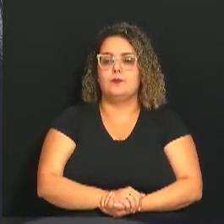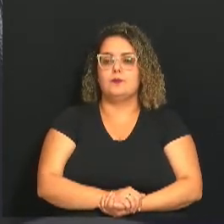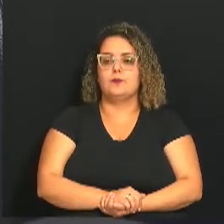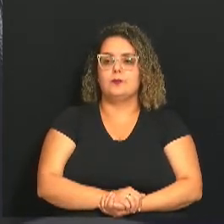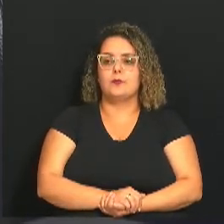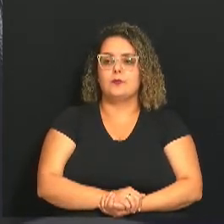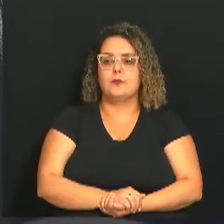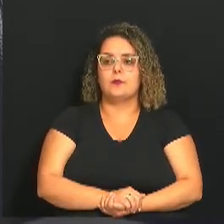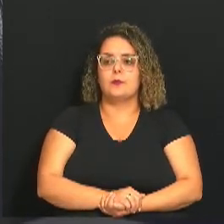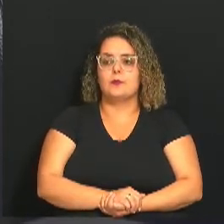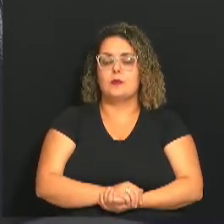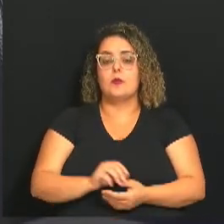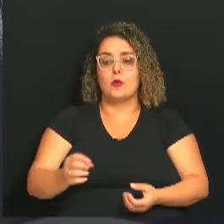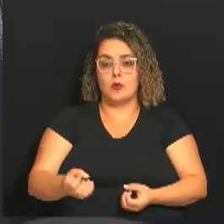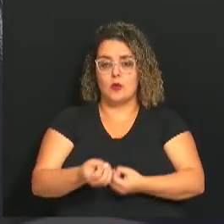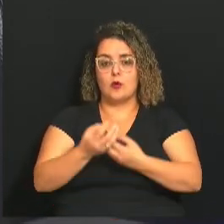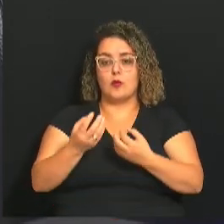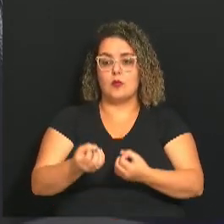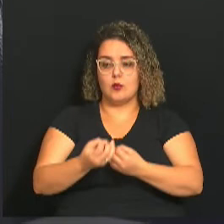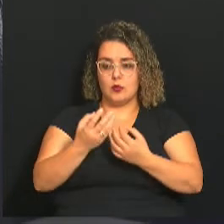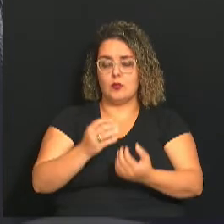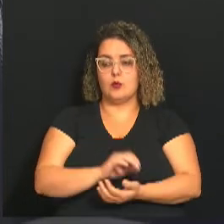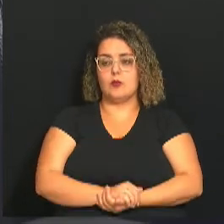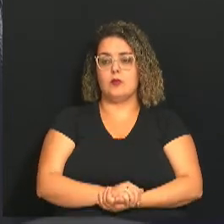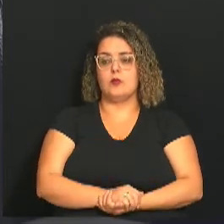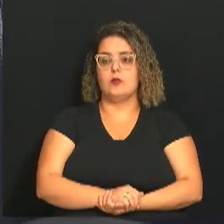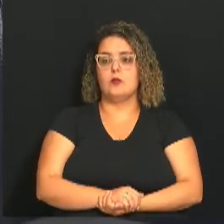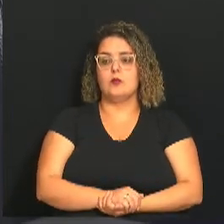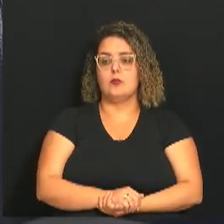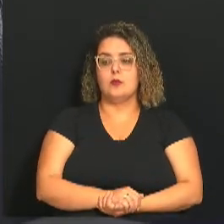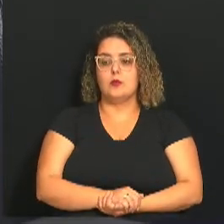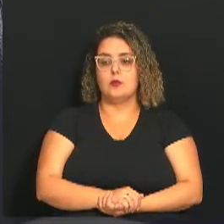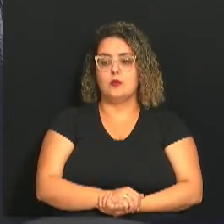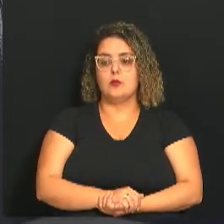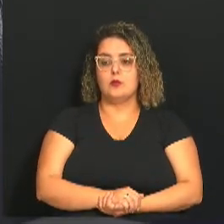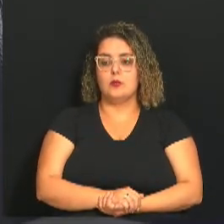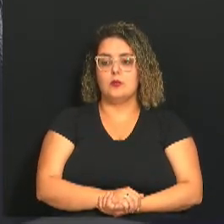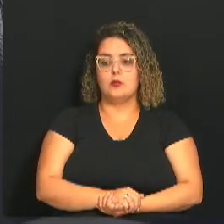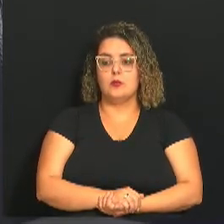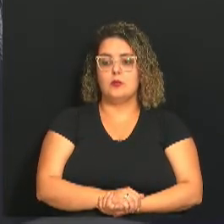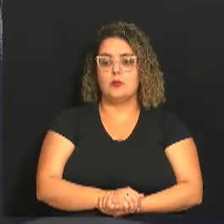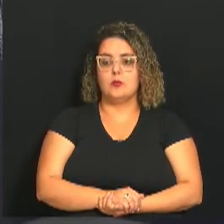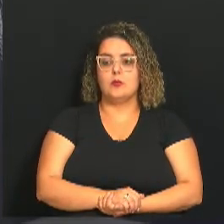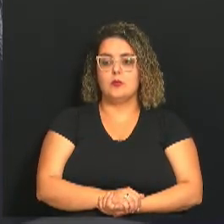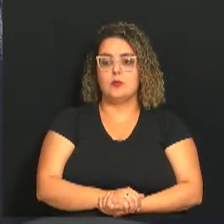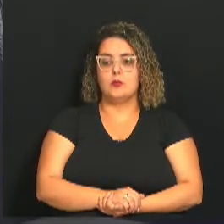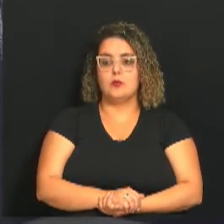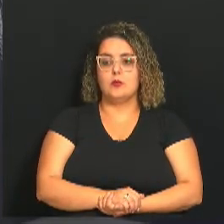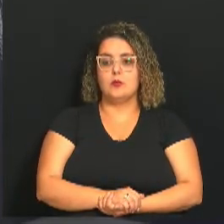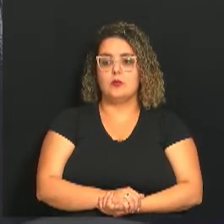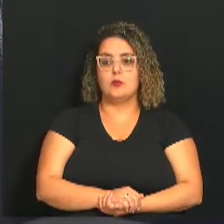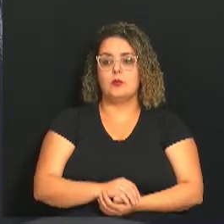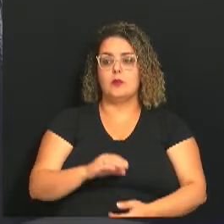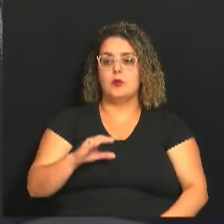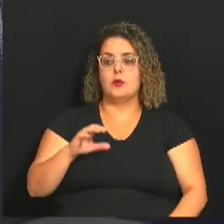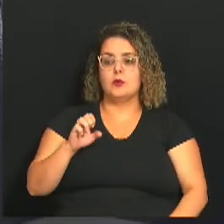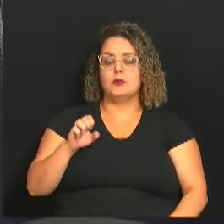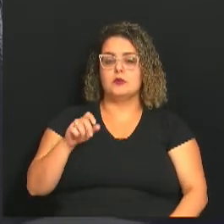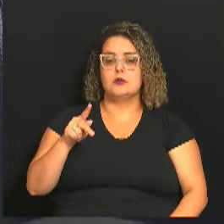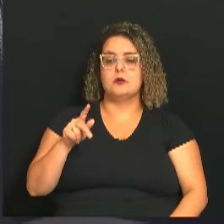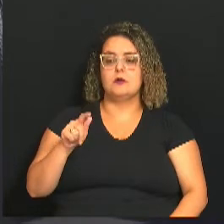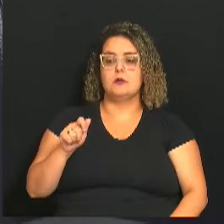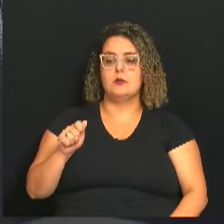passou informações nessa tentativa do CEPAG refinar os